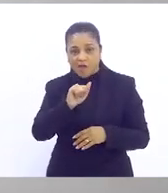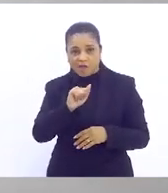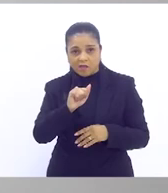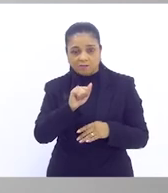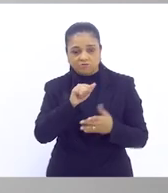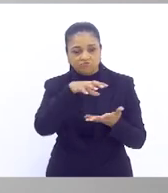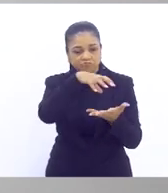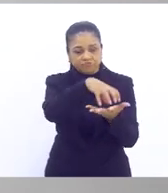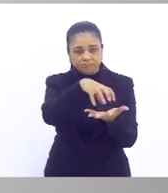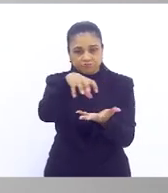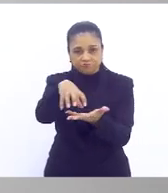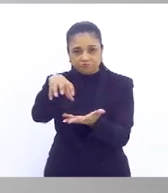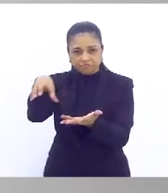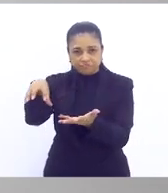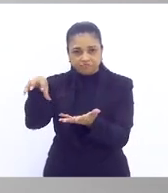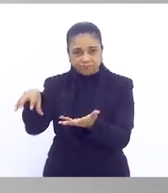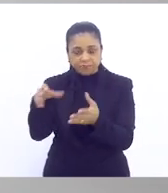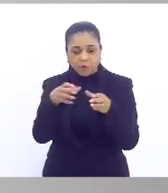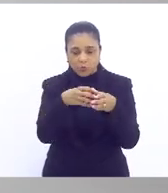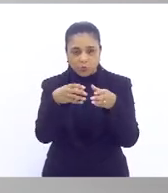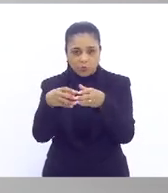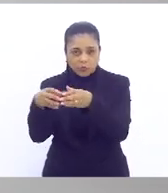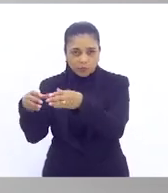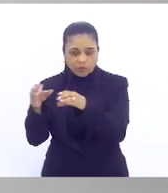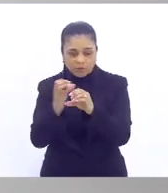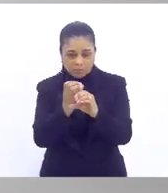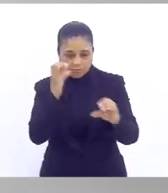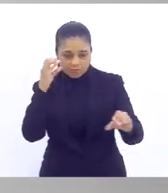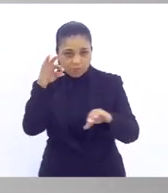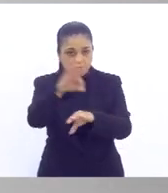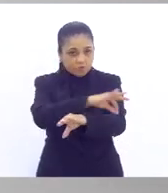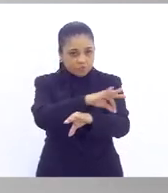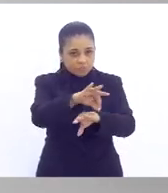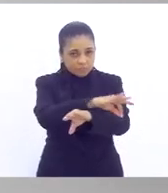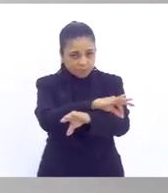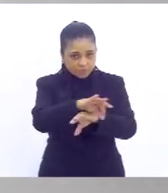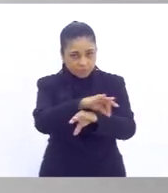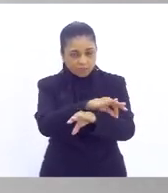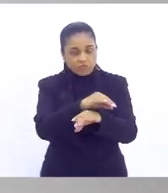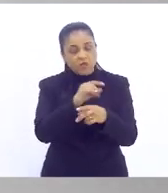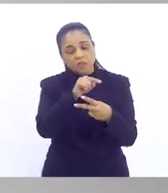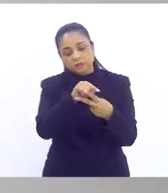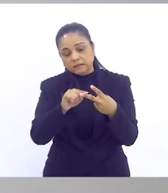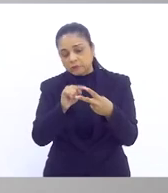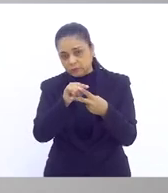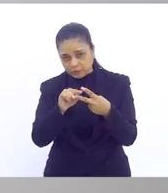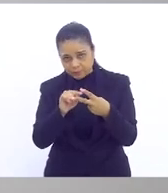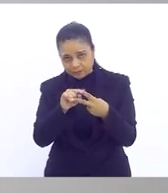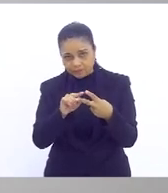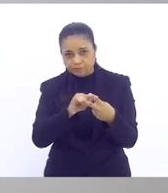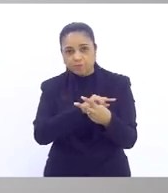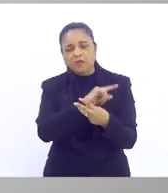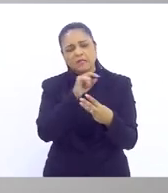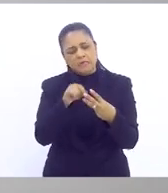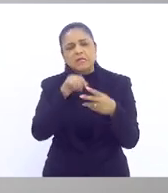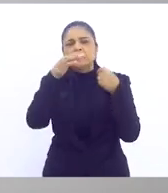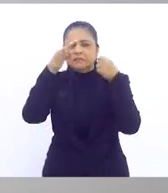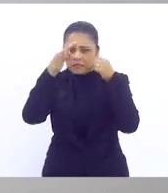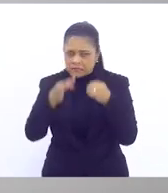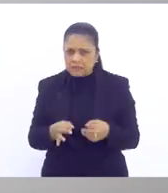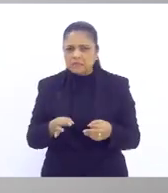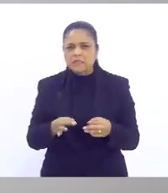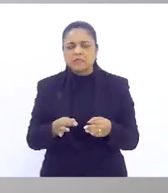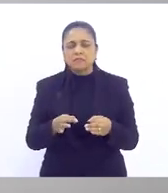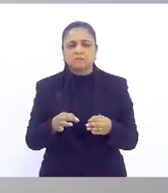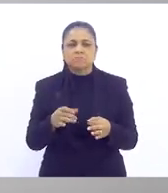da engenharia ou na ou na arquitetura eu acho que essas duas questões e eu tenho certeza que é